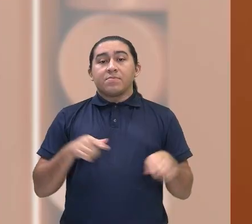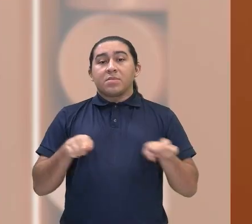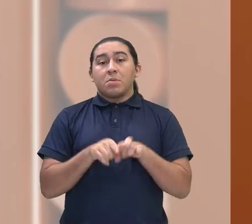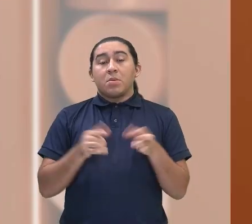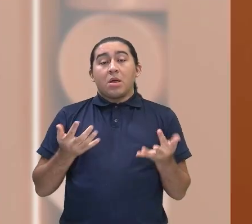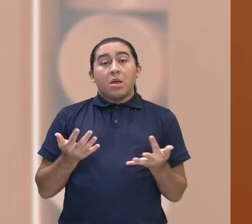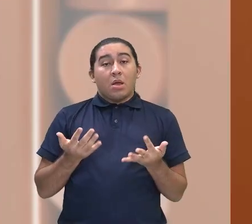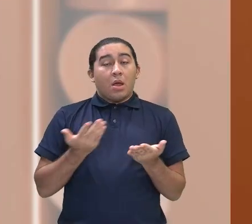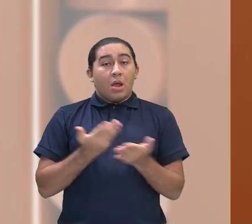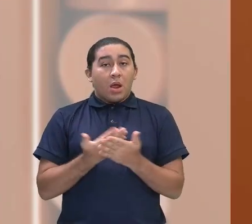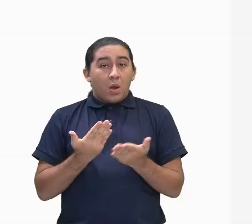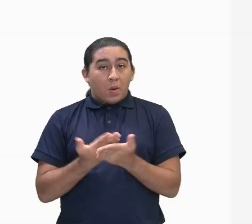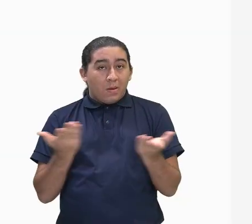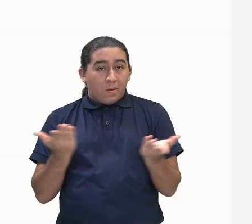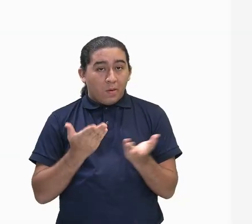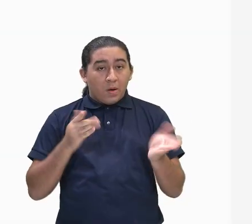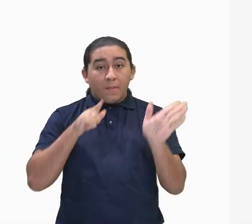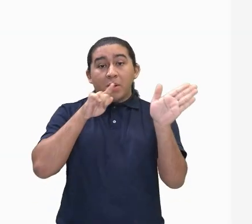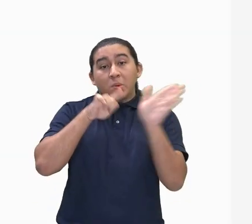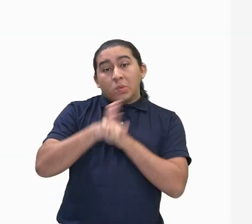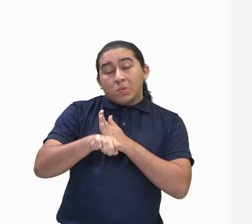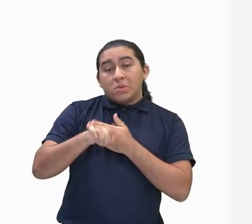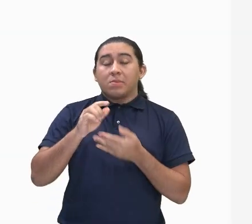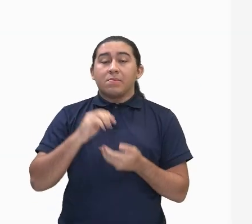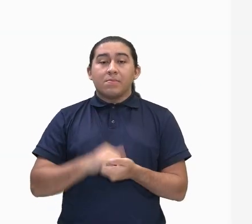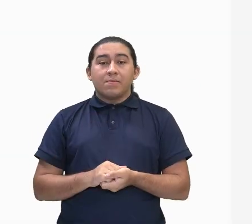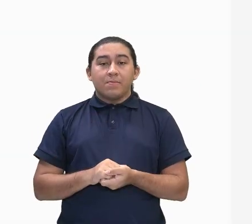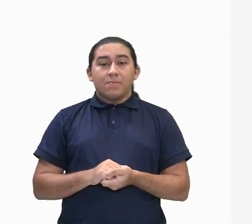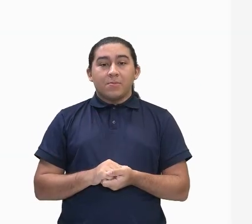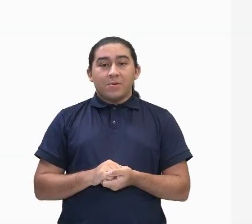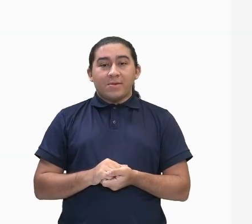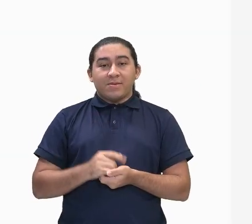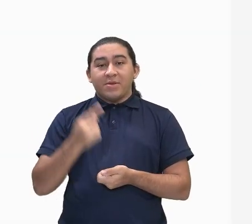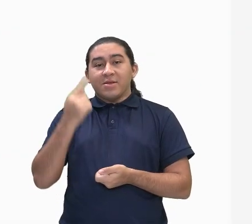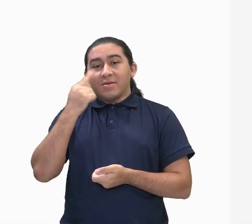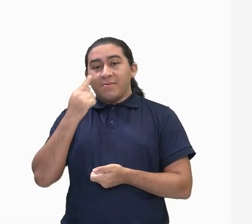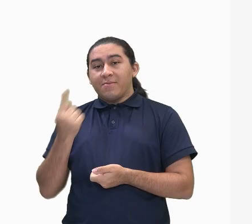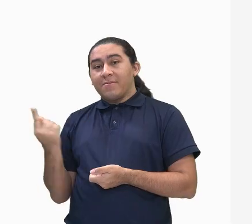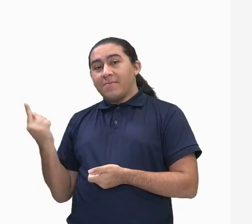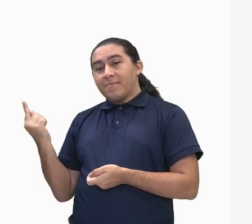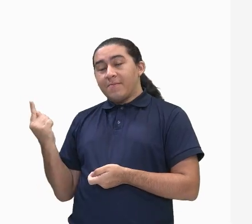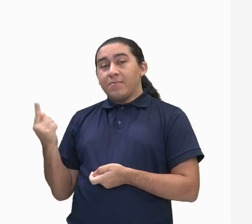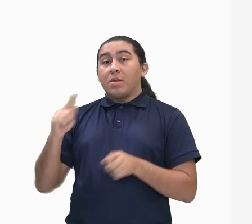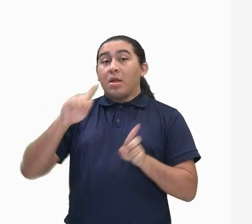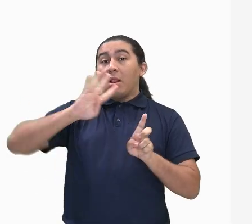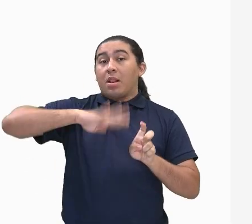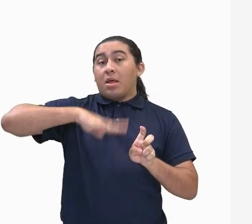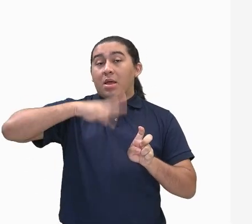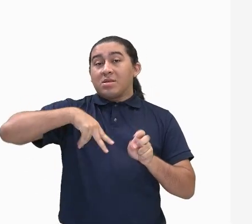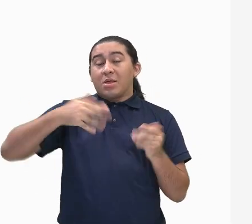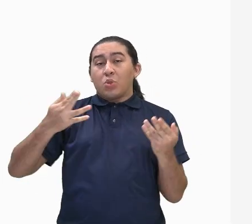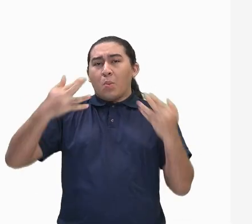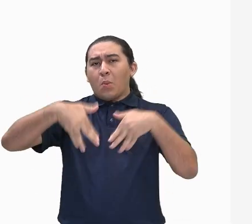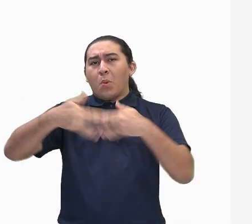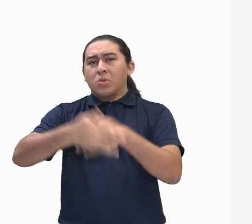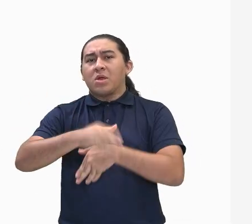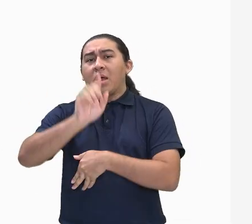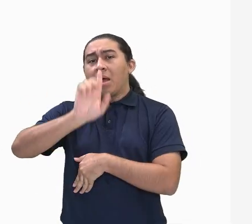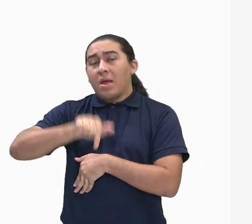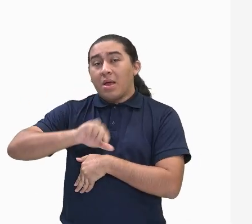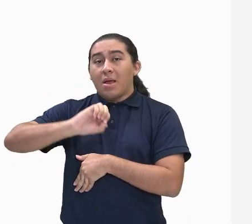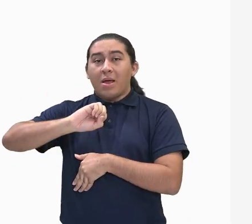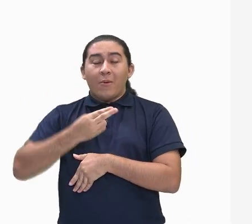aula, eu te pergunto, a lenda do boto é ou não